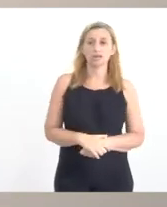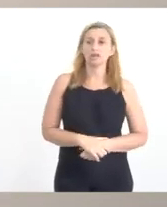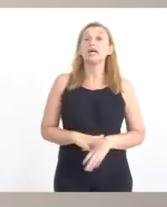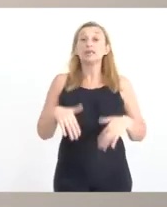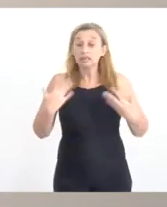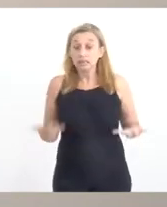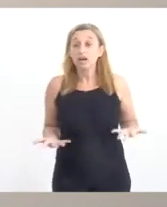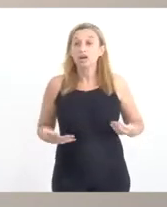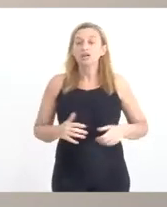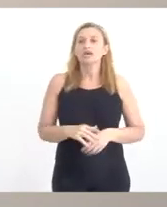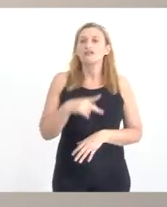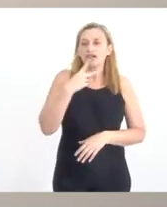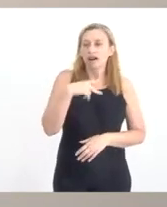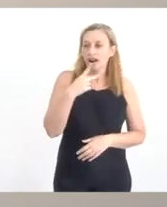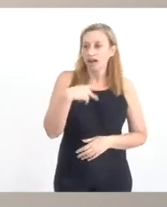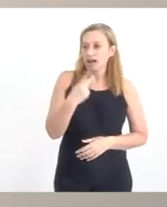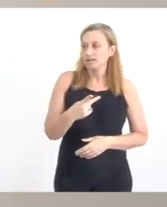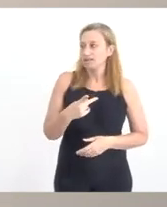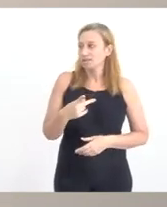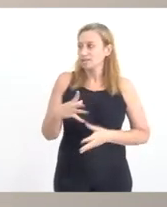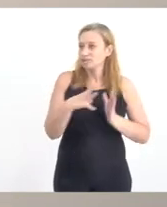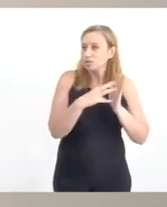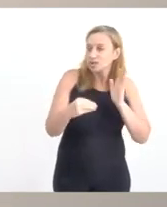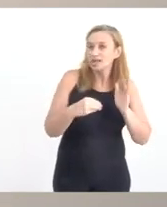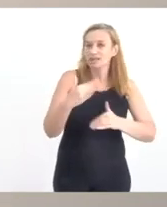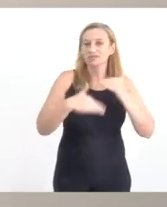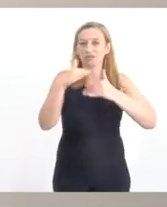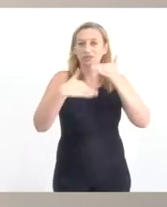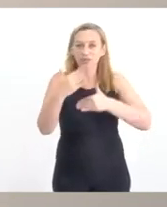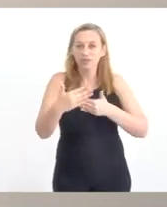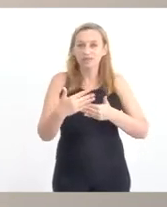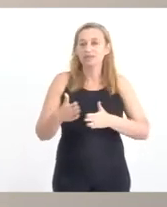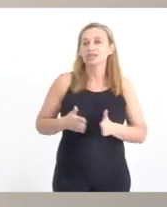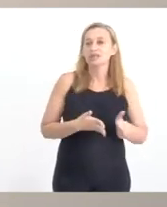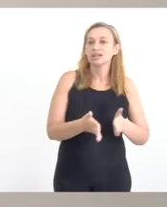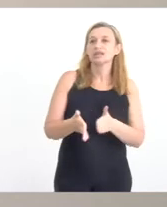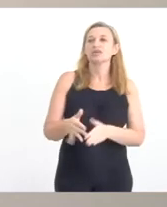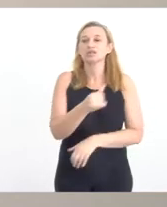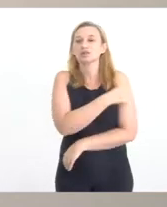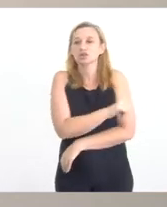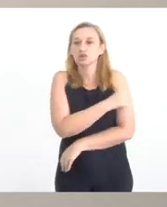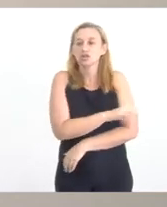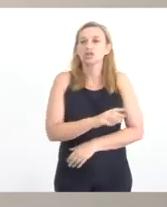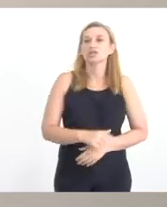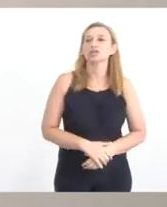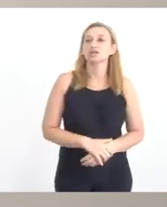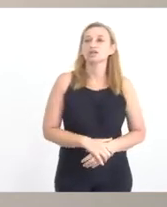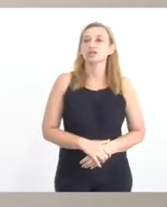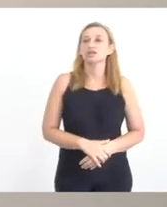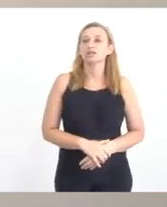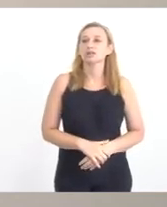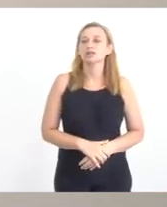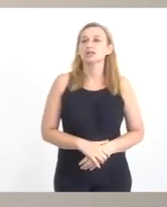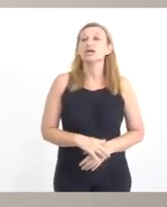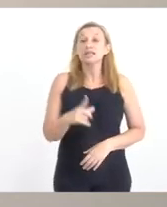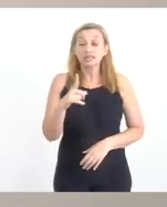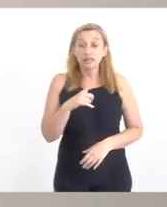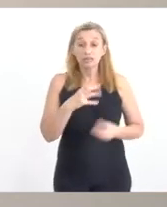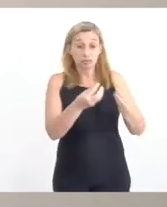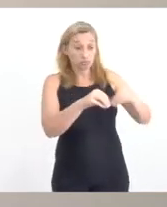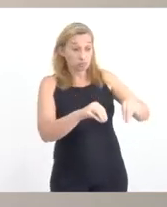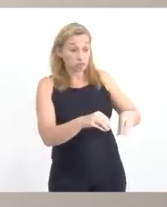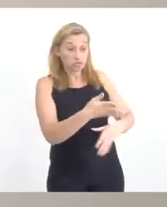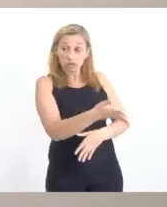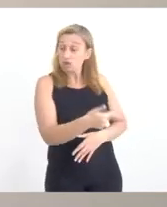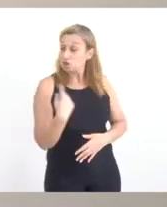então assim dizer que esse modelo de desenvolvimento percorrido pelo Rio de Janeiro é ligeiro e ficar os que